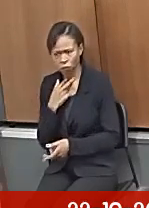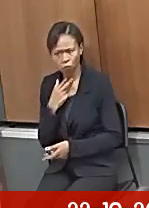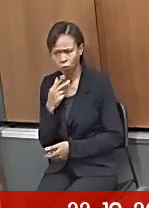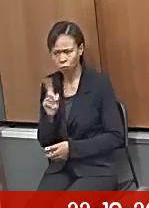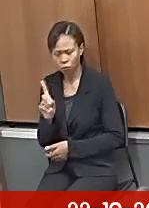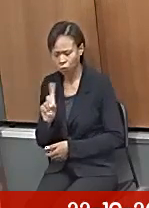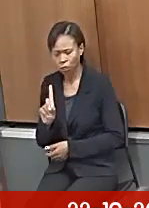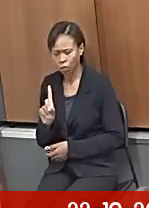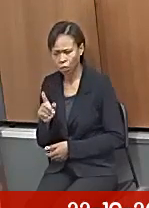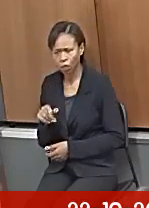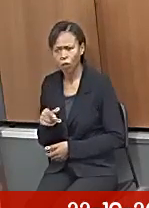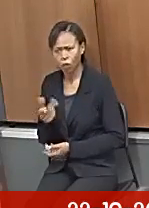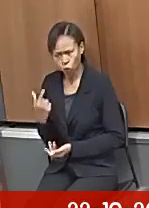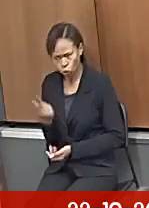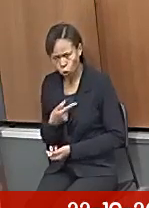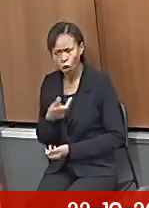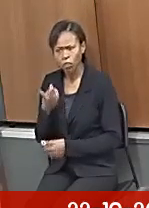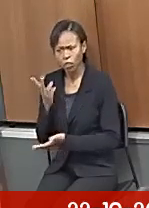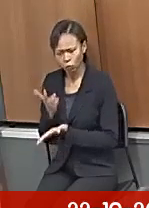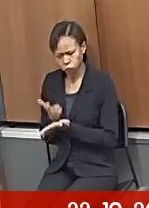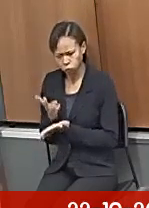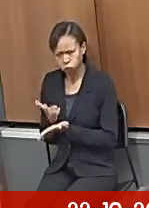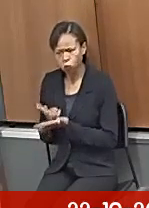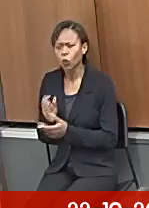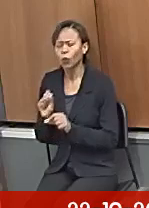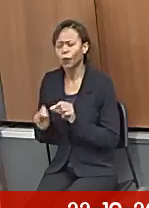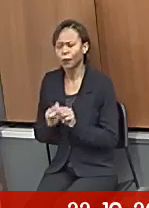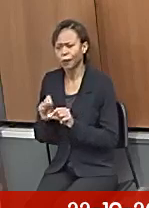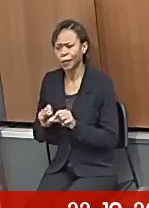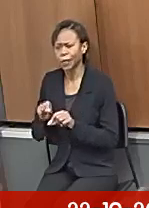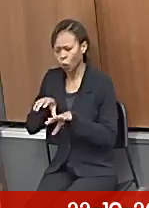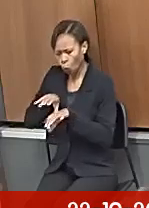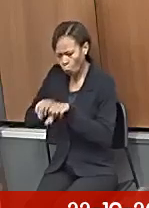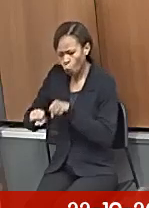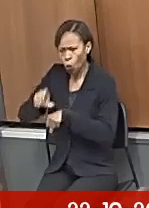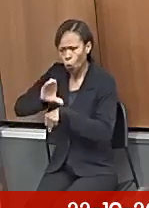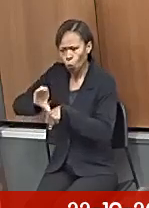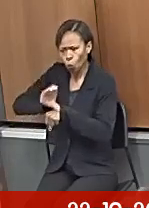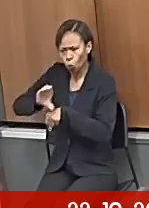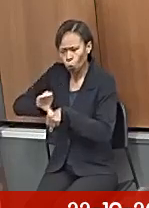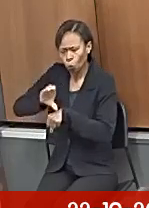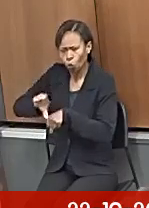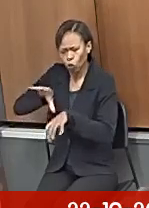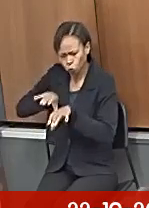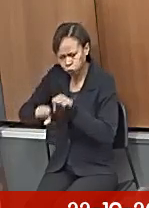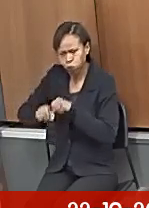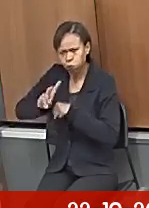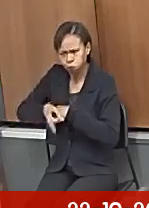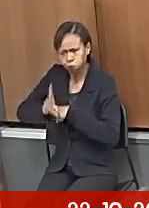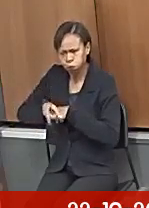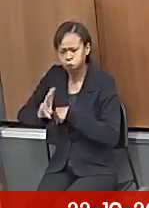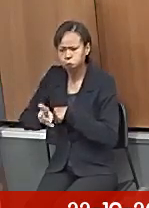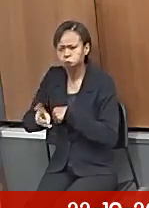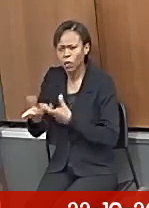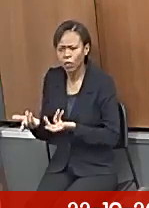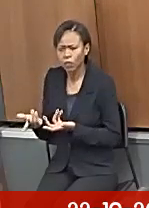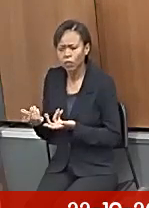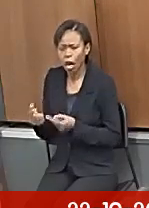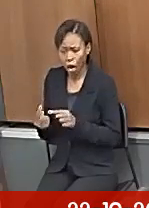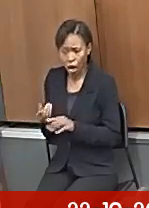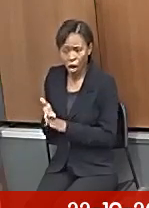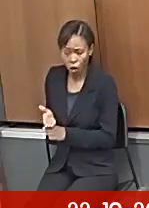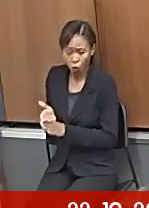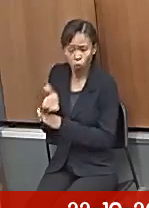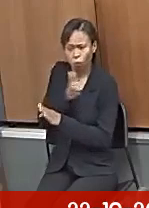trabalho de formação continuada. Se vocês entrarem no site do sindicato, vocês vão ver que só no primeiro semestre desse ano nós